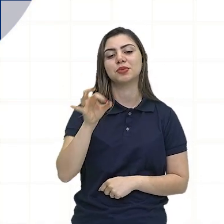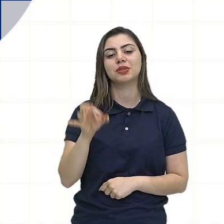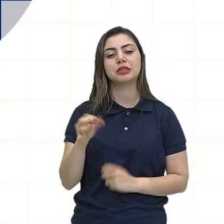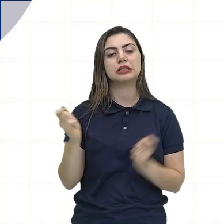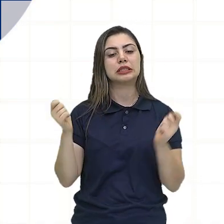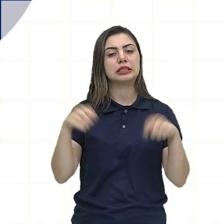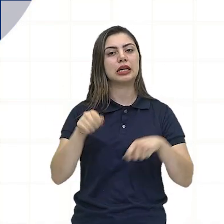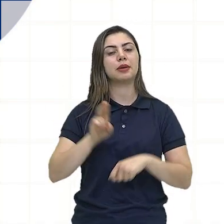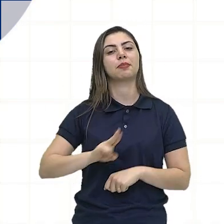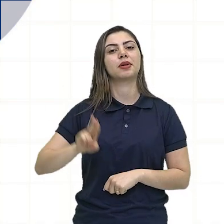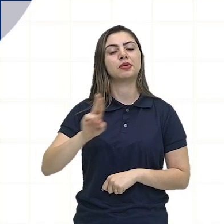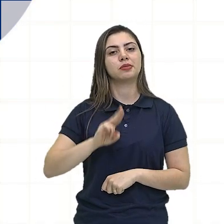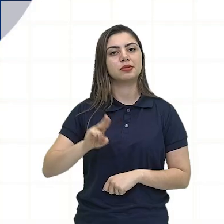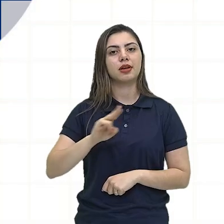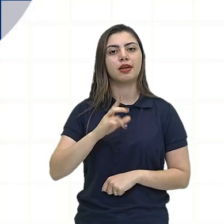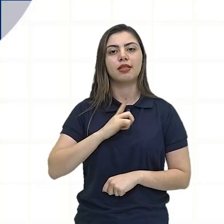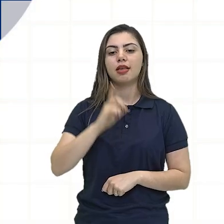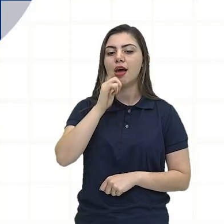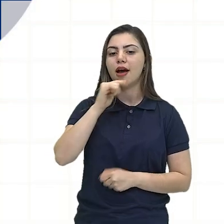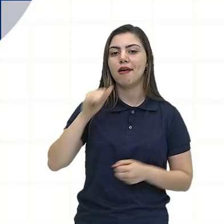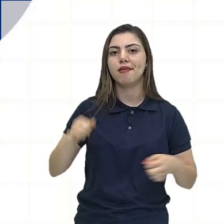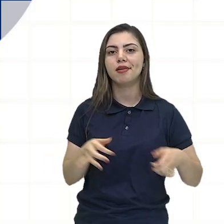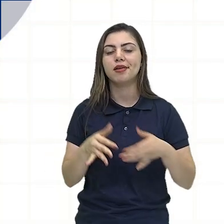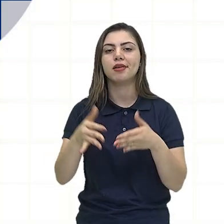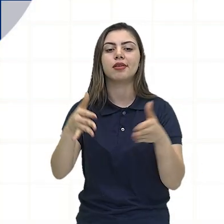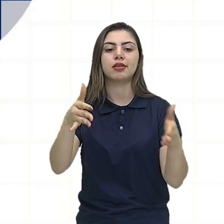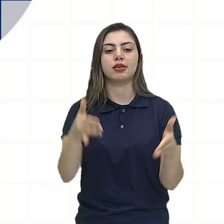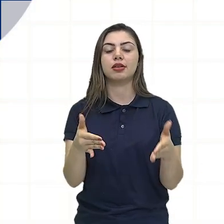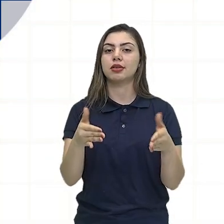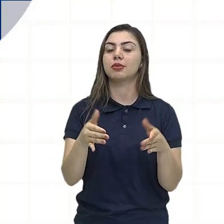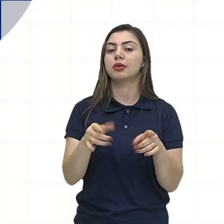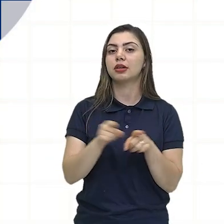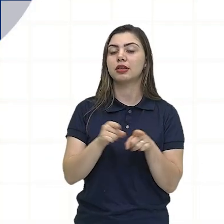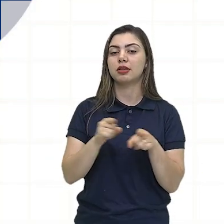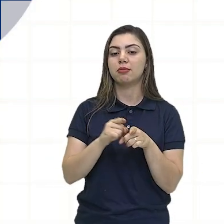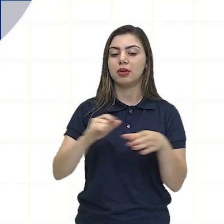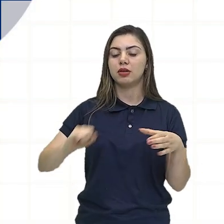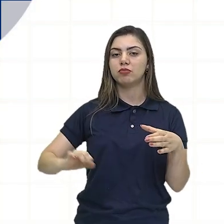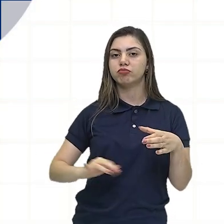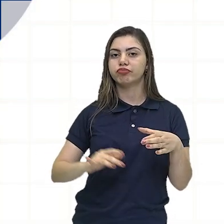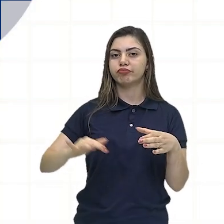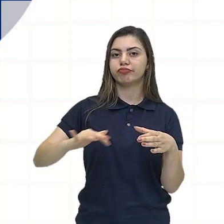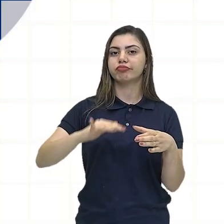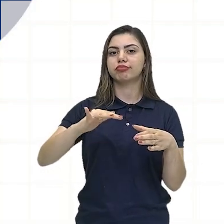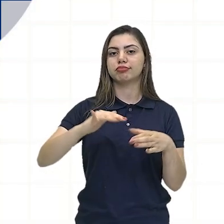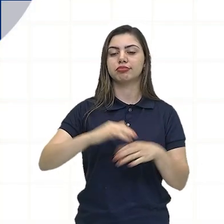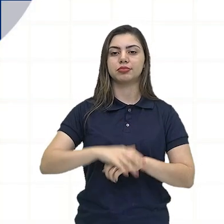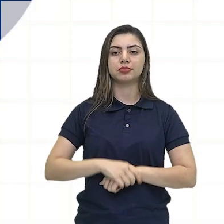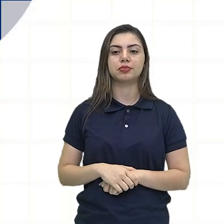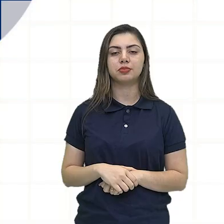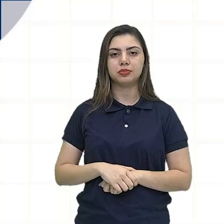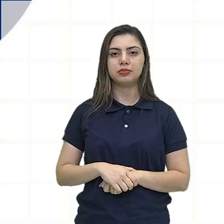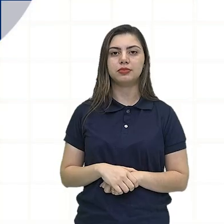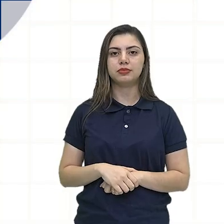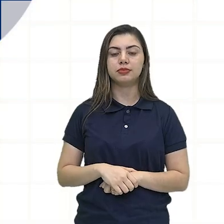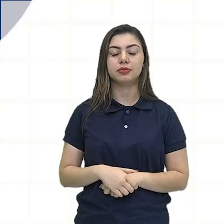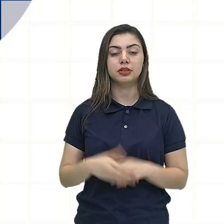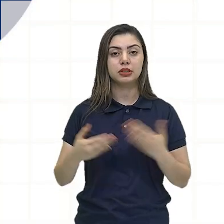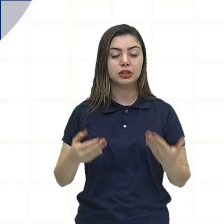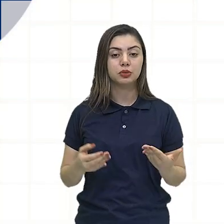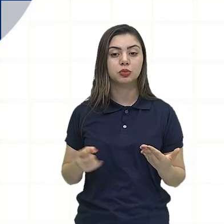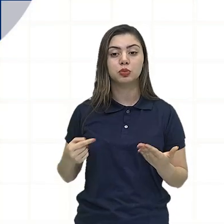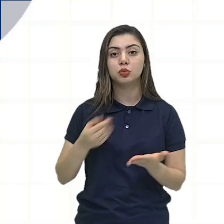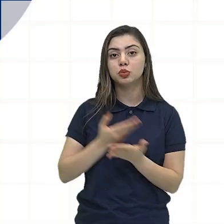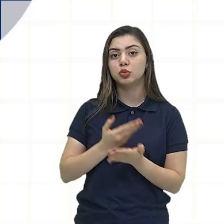que vai estar disponível nos rios, nos lagos e também nos reservatórios. Aí a gente vai ver que